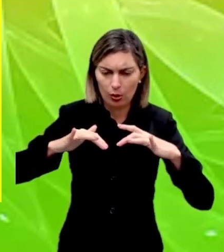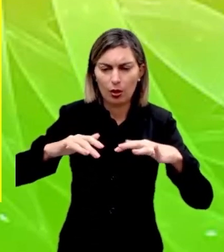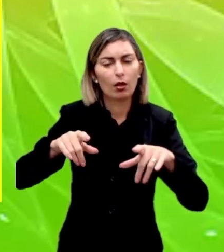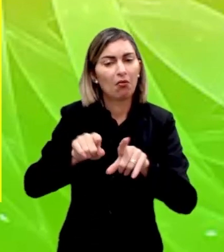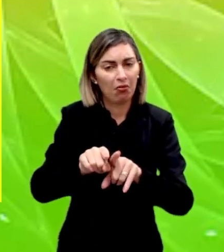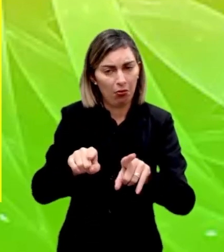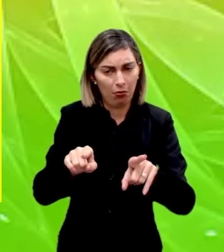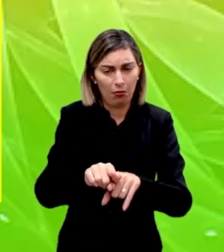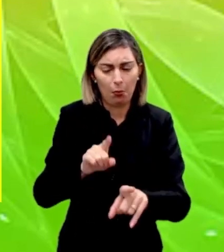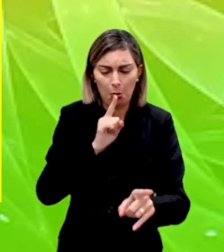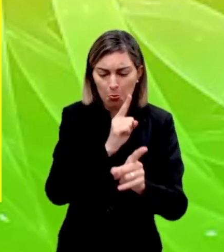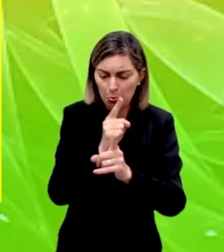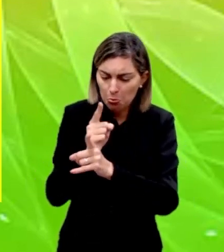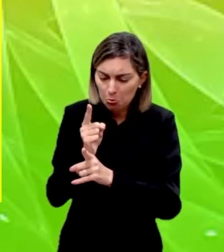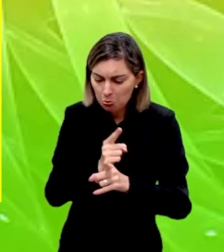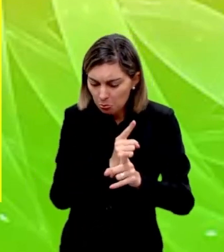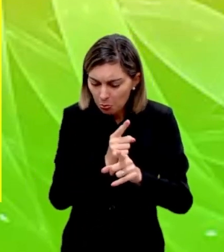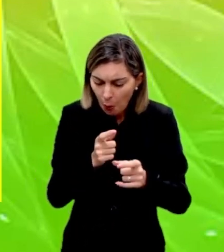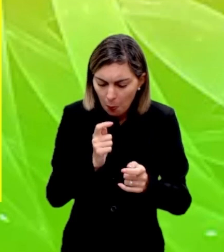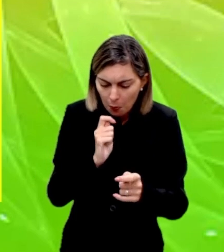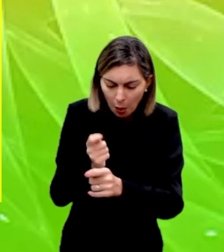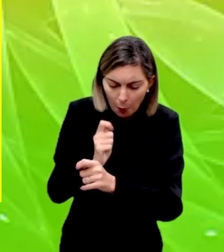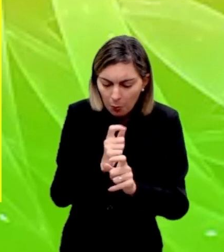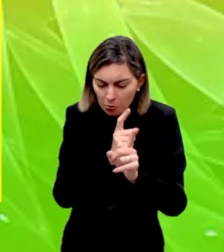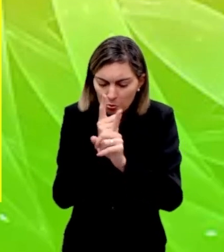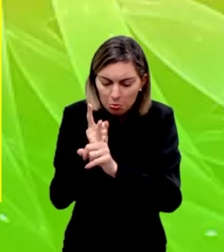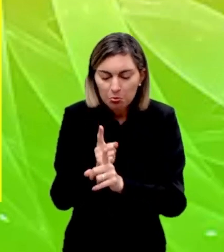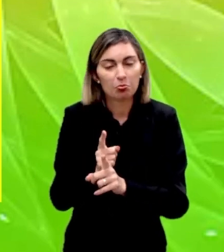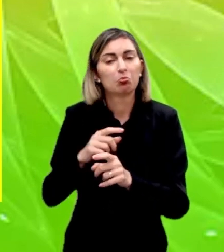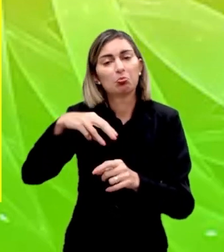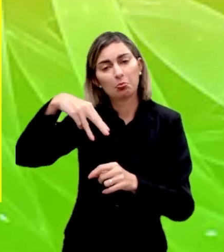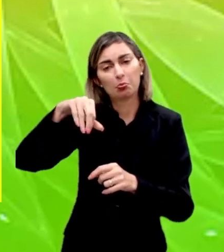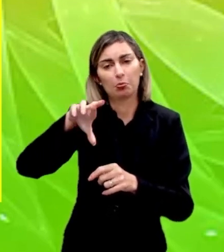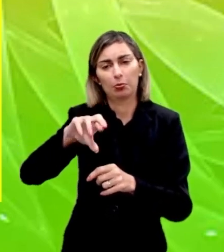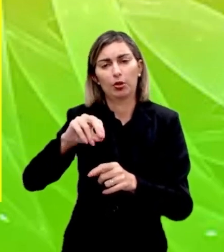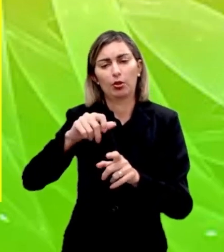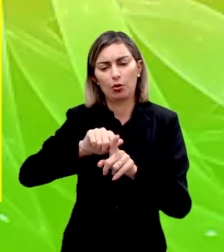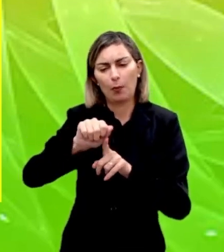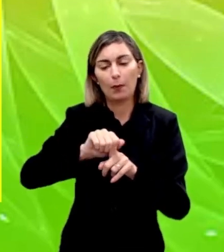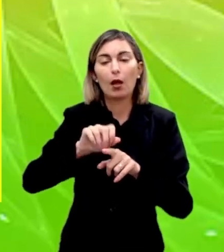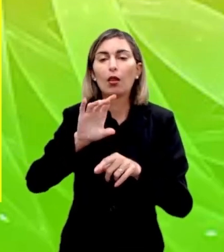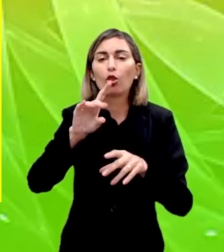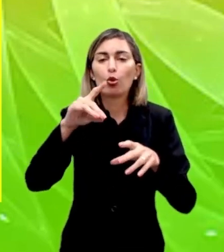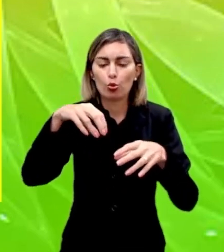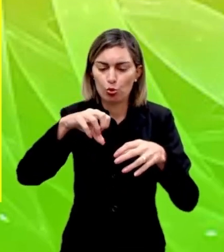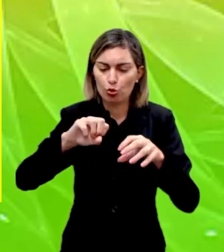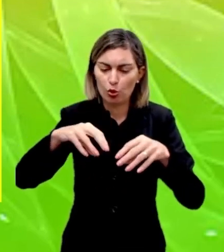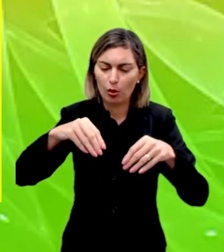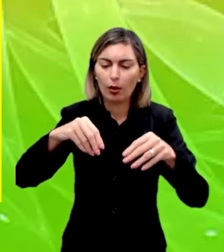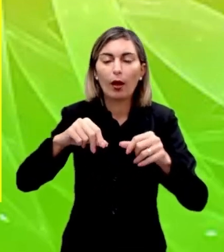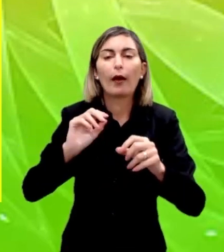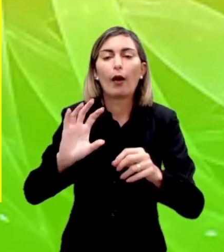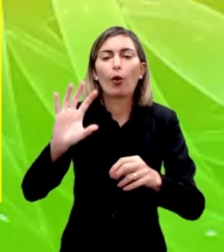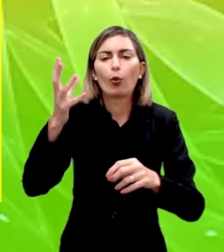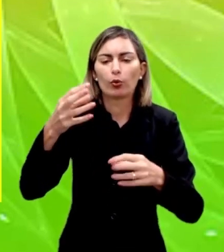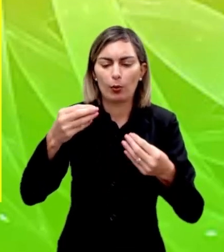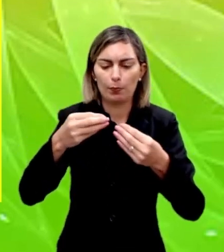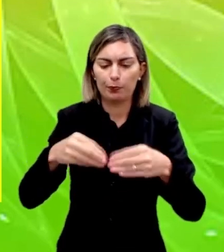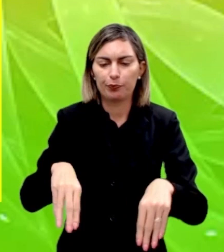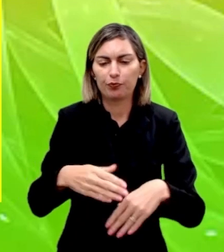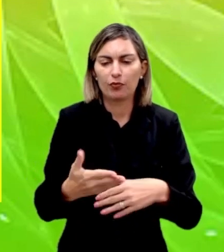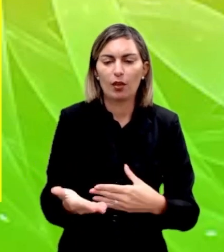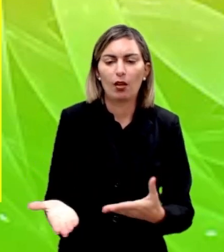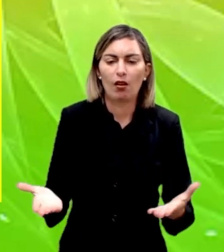solo também já encontraram no solo os microplásticos. Só que no solo, o que é que acontece no solo? Afeta o